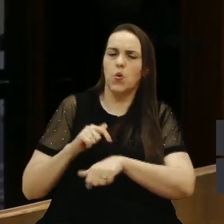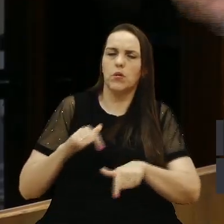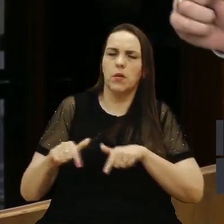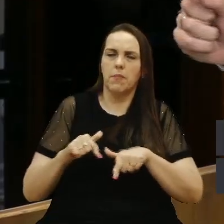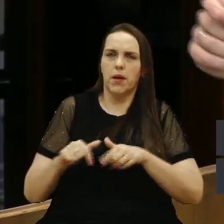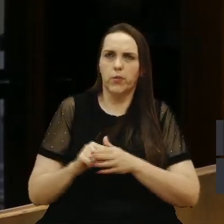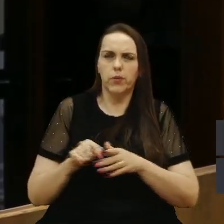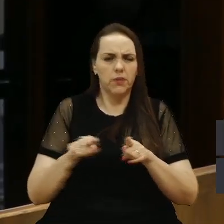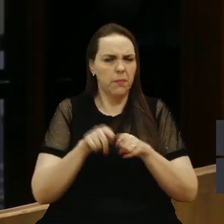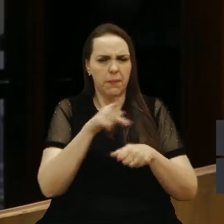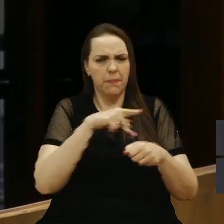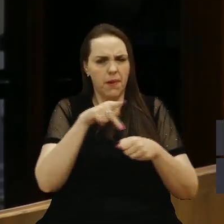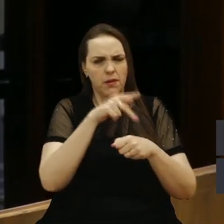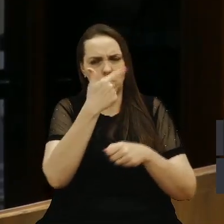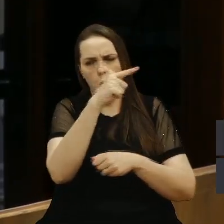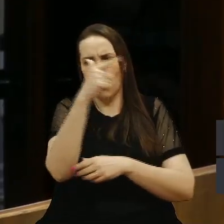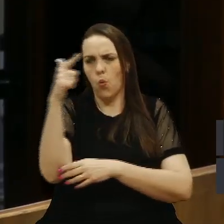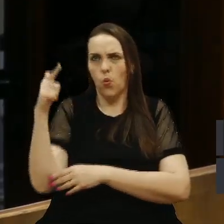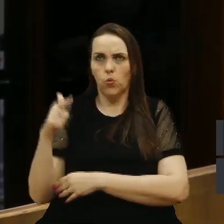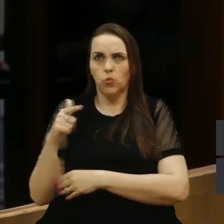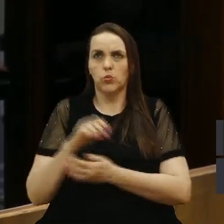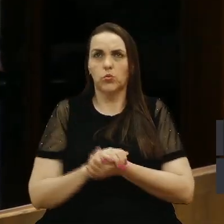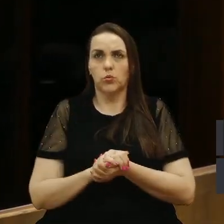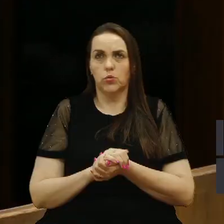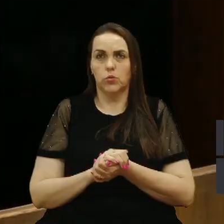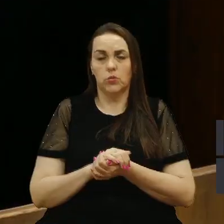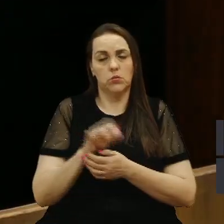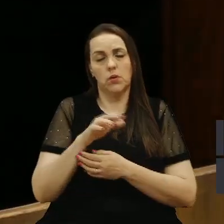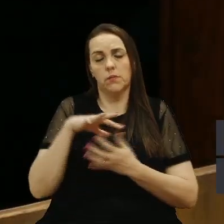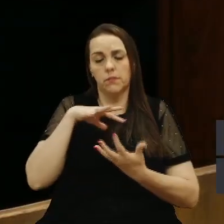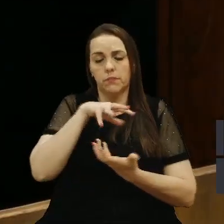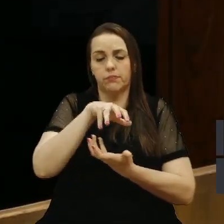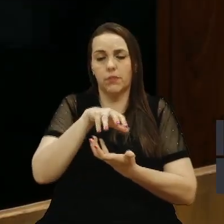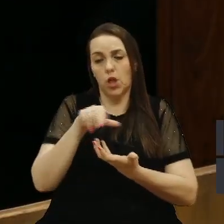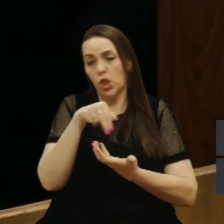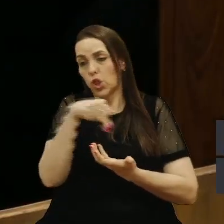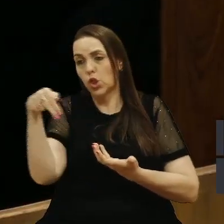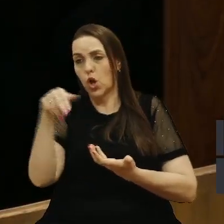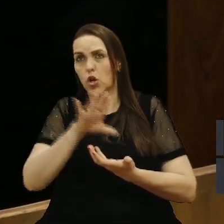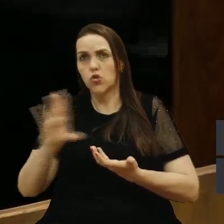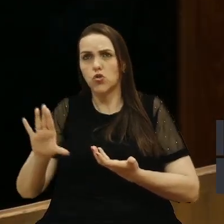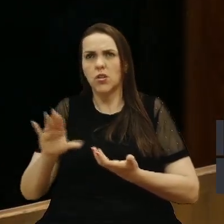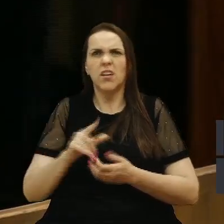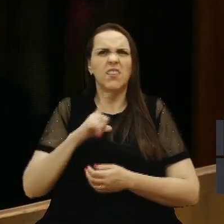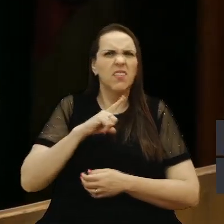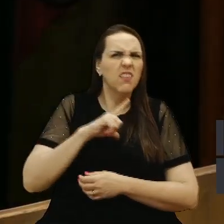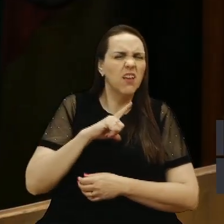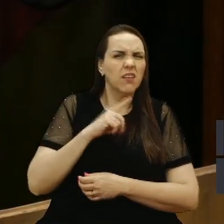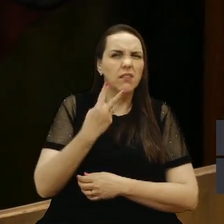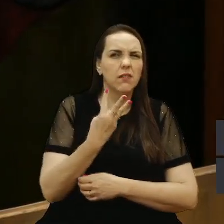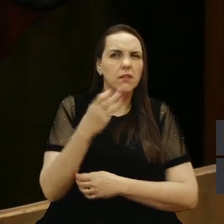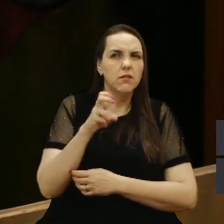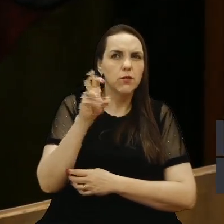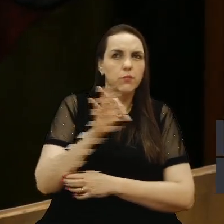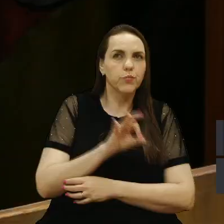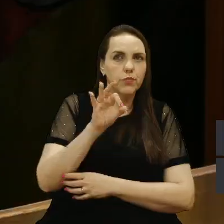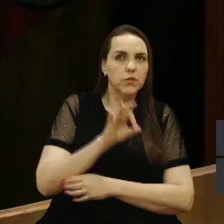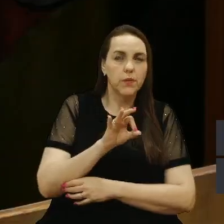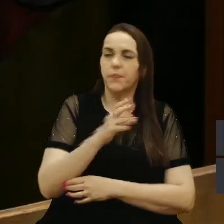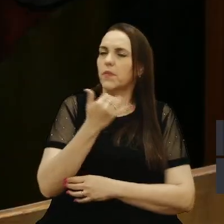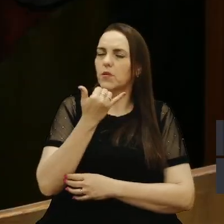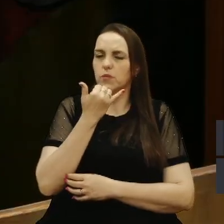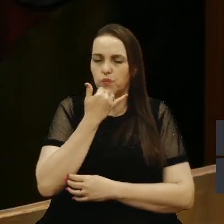exemplo de outros países no hemisfério norte, que tem uma média de 35% de 35